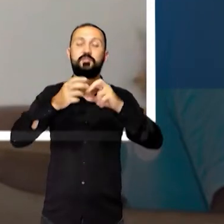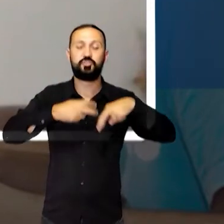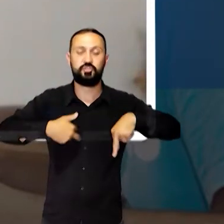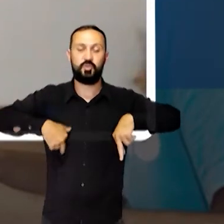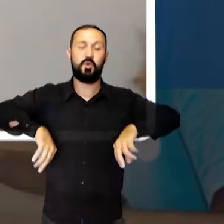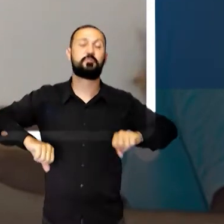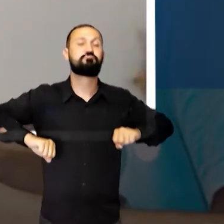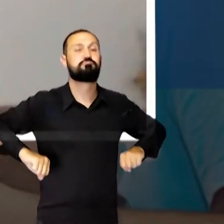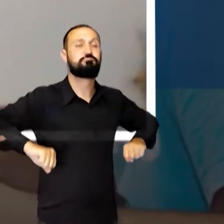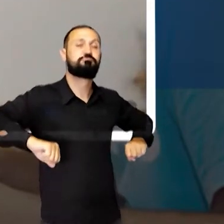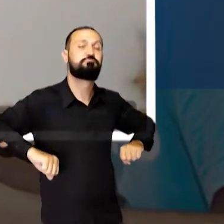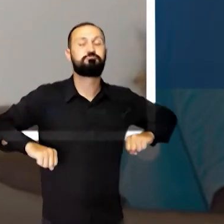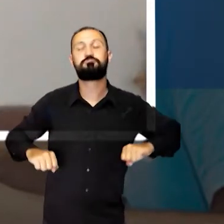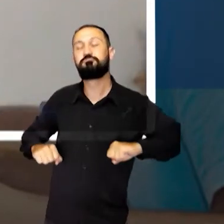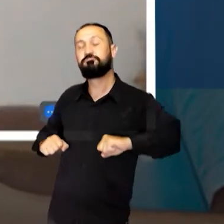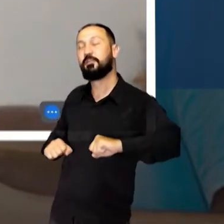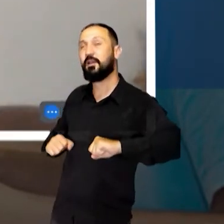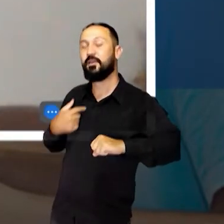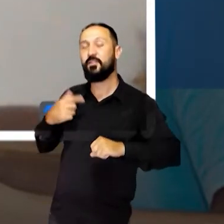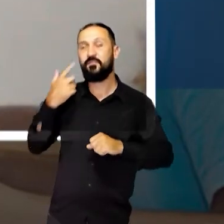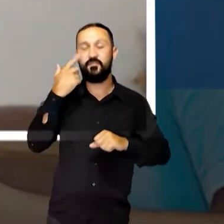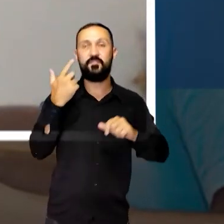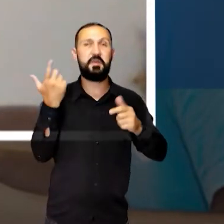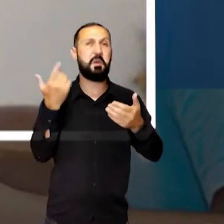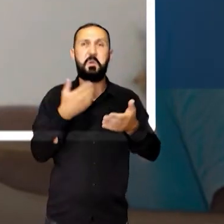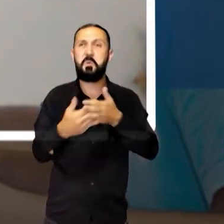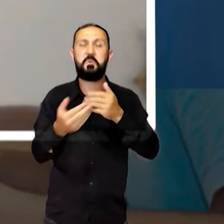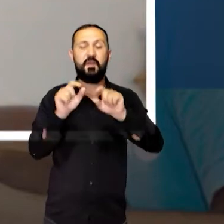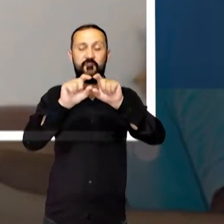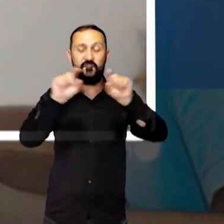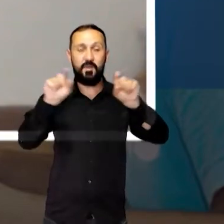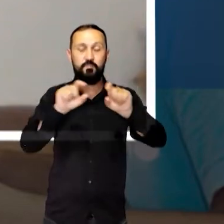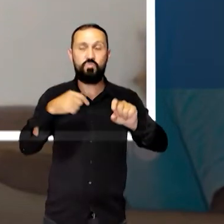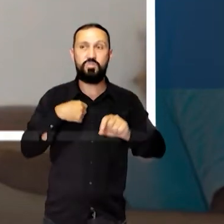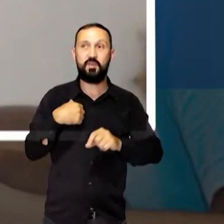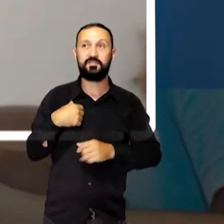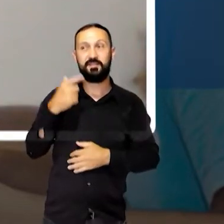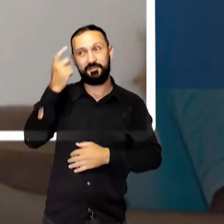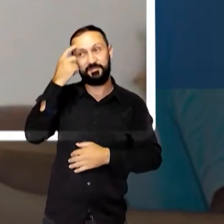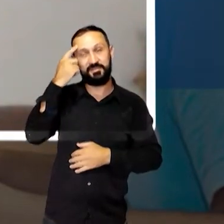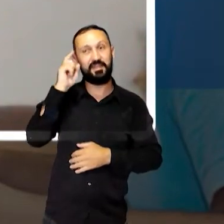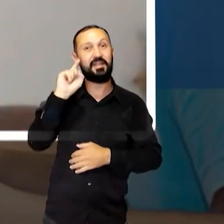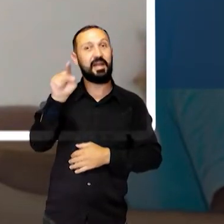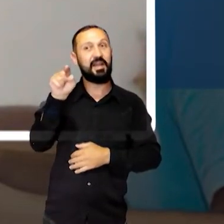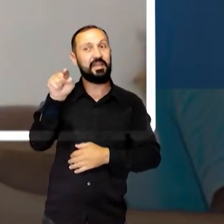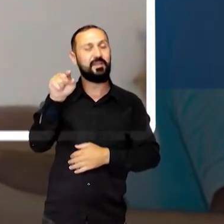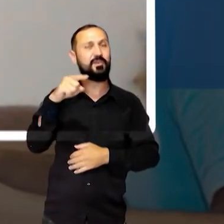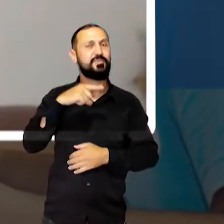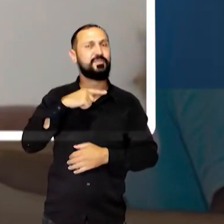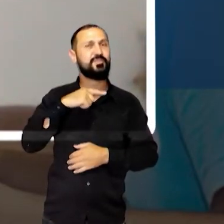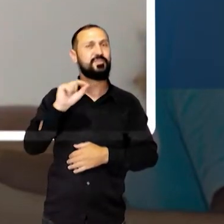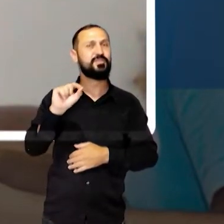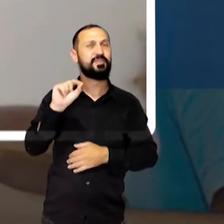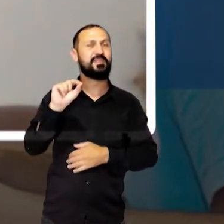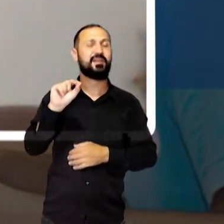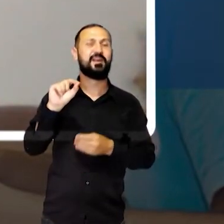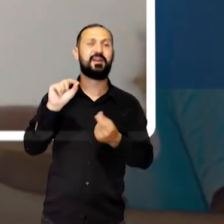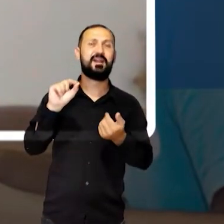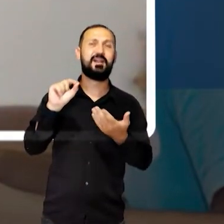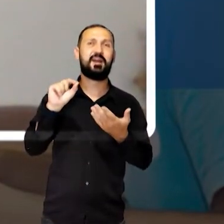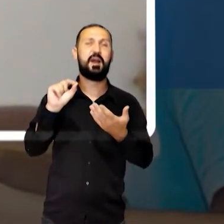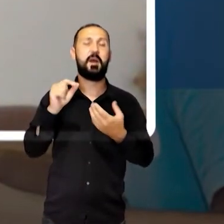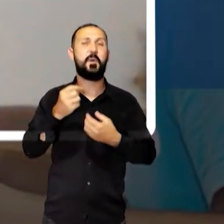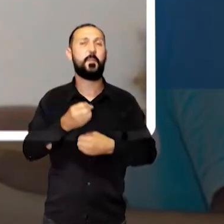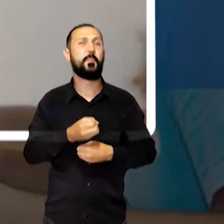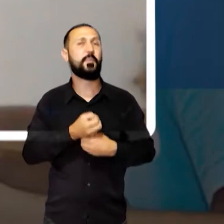de roda, ouvia uma letra qualquer e já intuía que ali estava